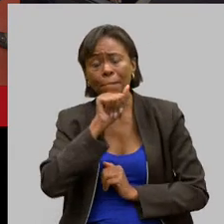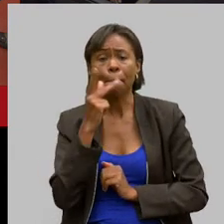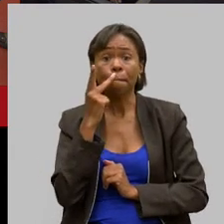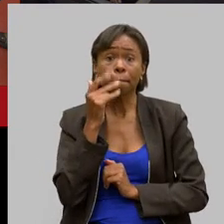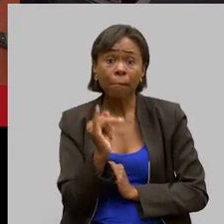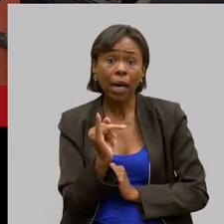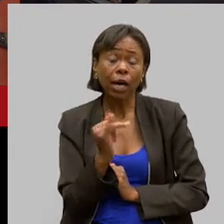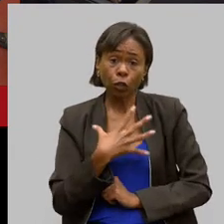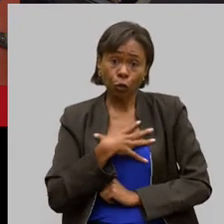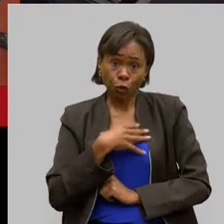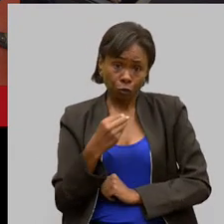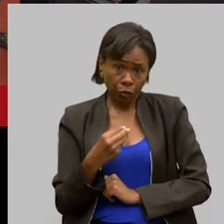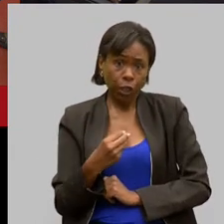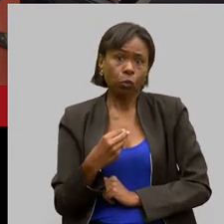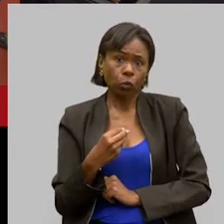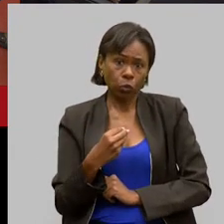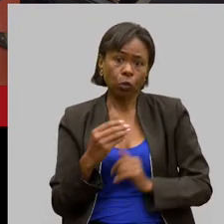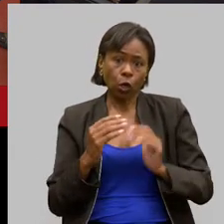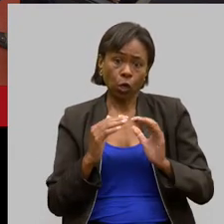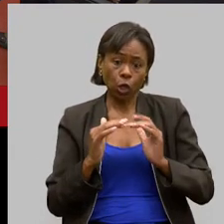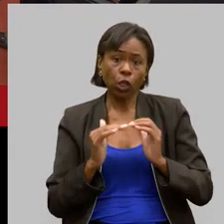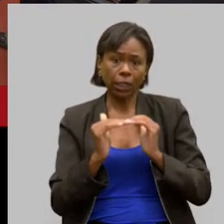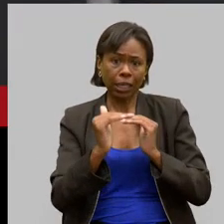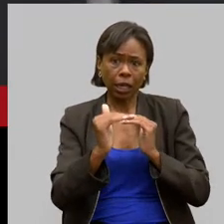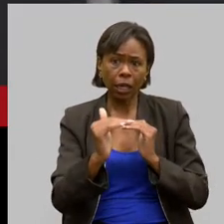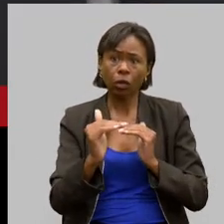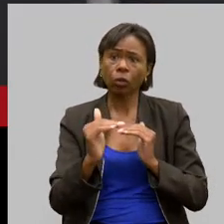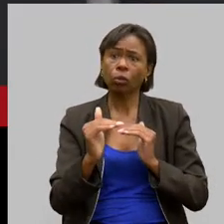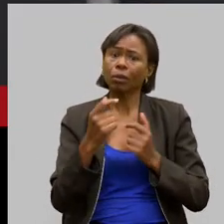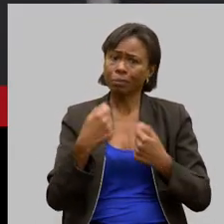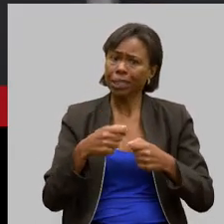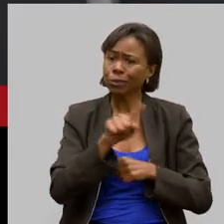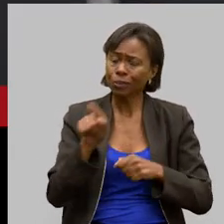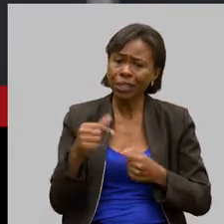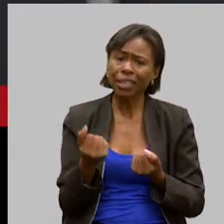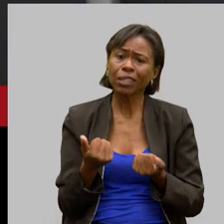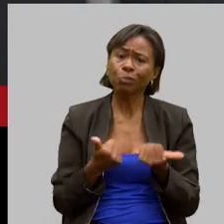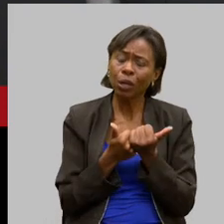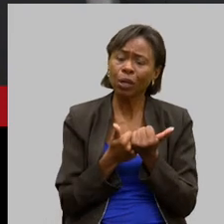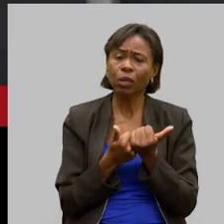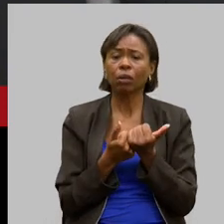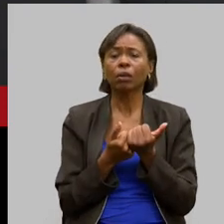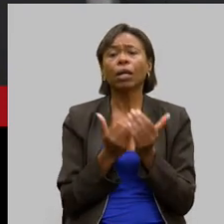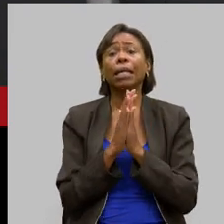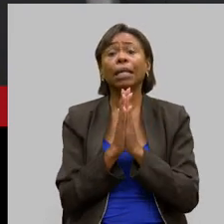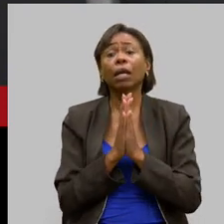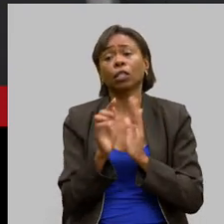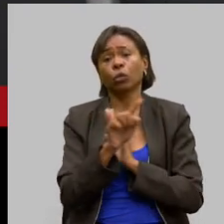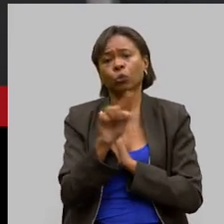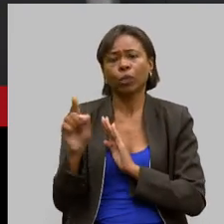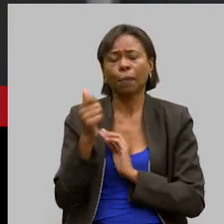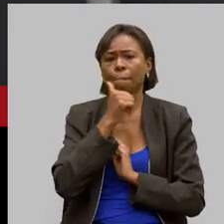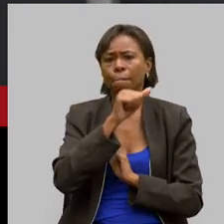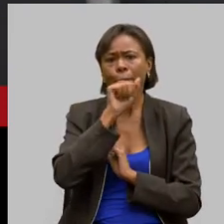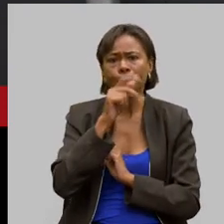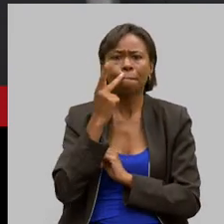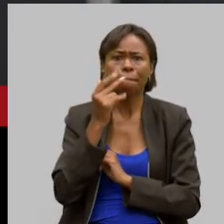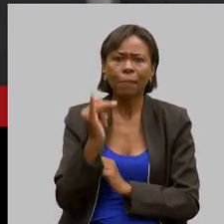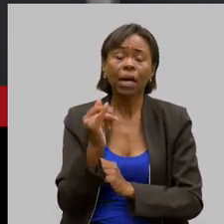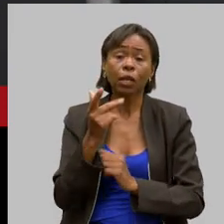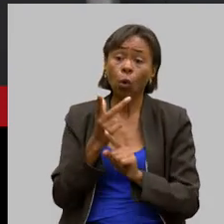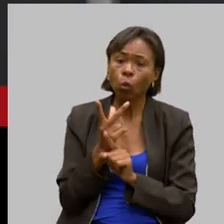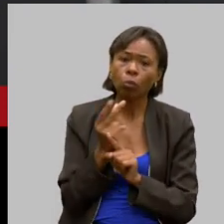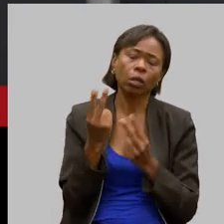vocês nada acontece gente são Graças a vocês que as conquistas têm sido eh eh tem tem virado realidade sem